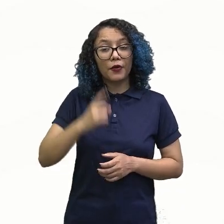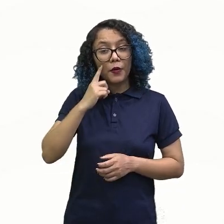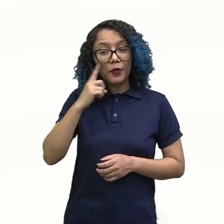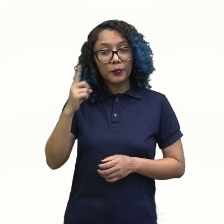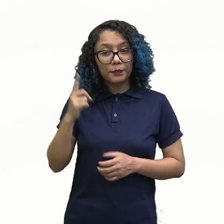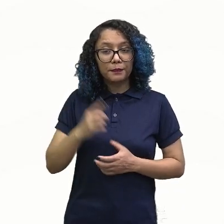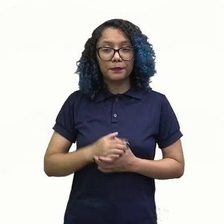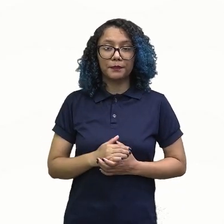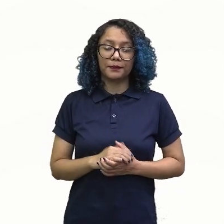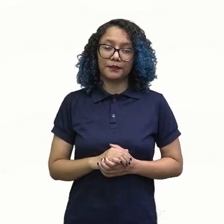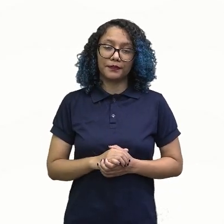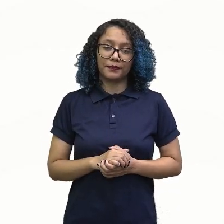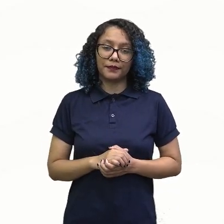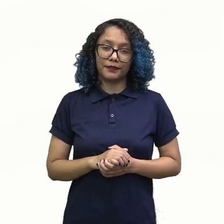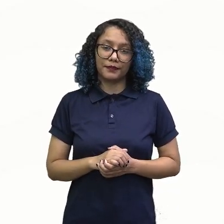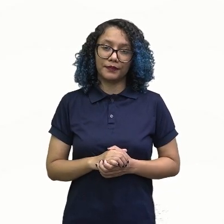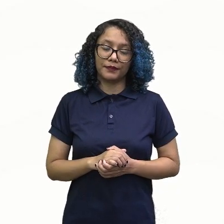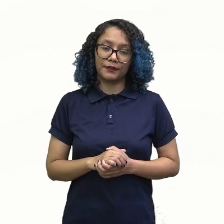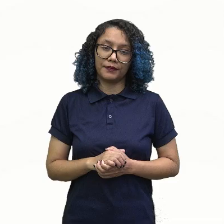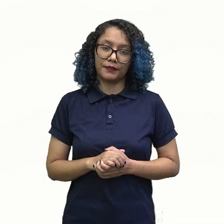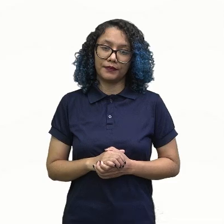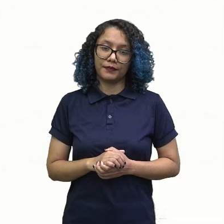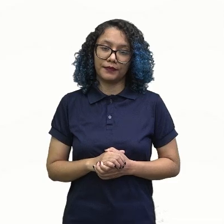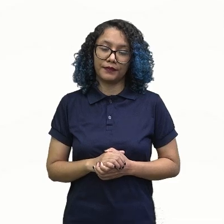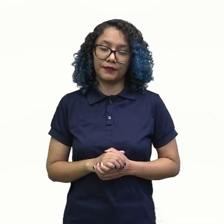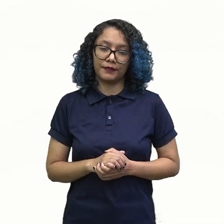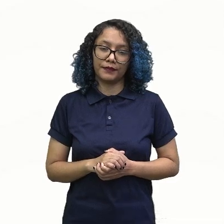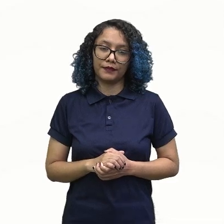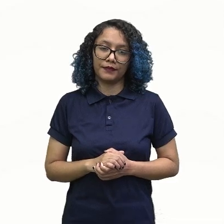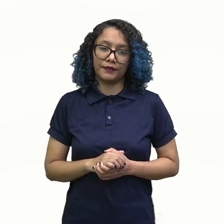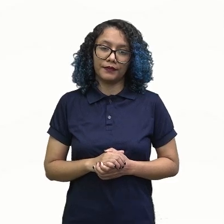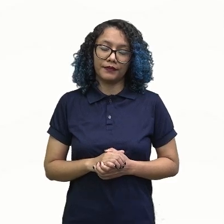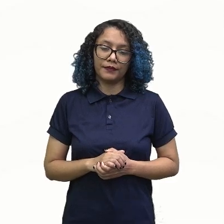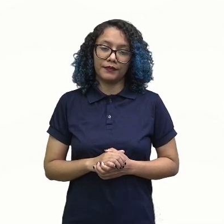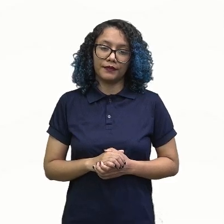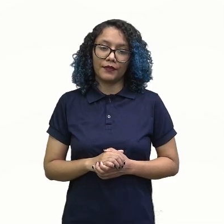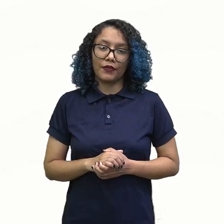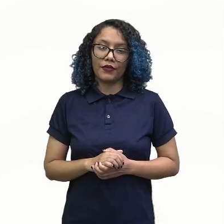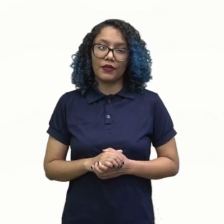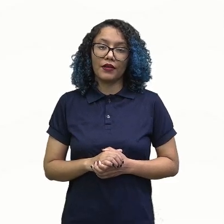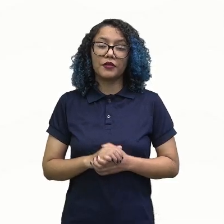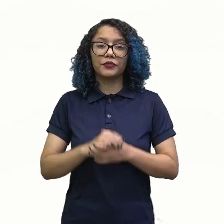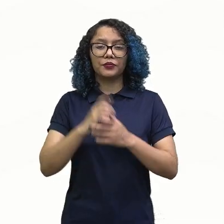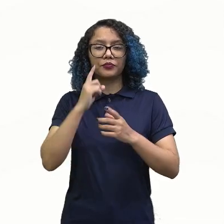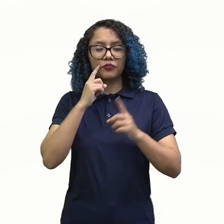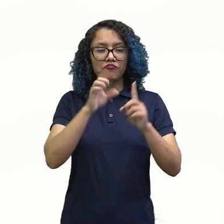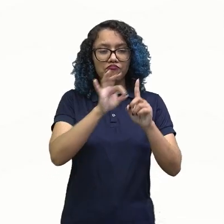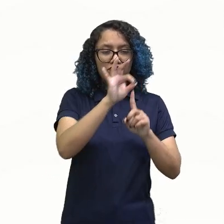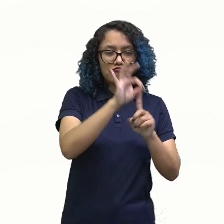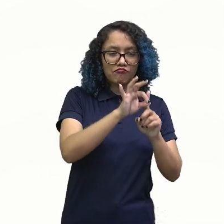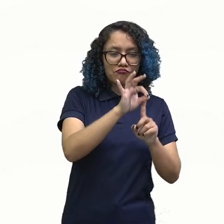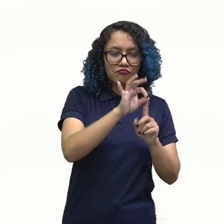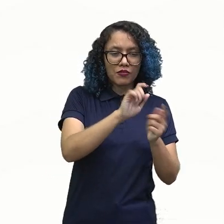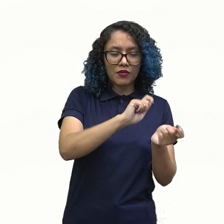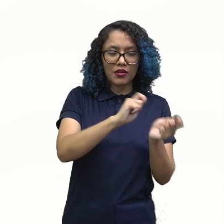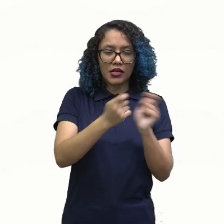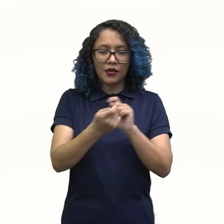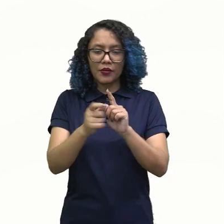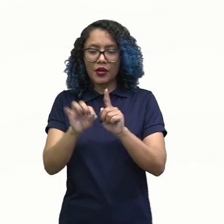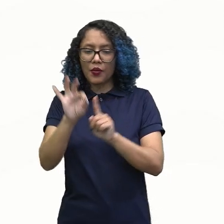situação. Como converter uma escala termométrica em outra? Temos